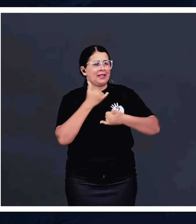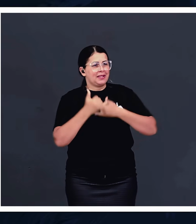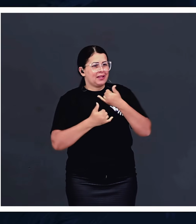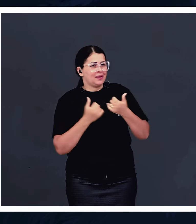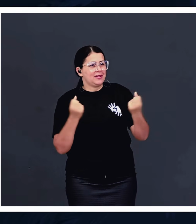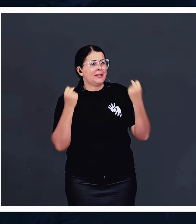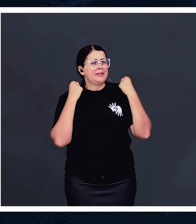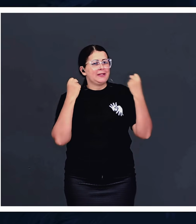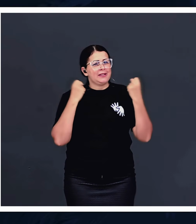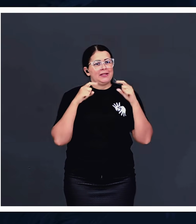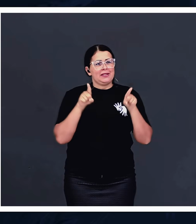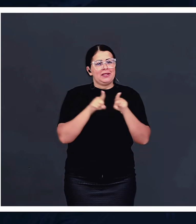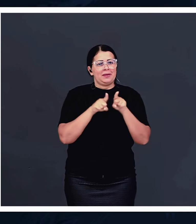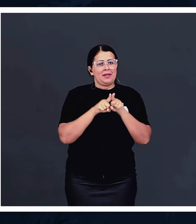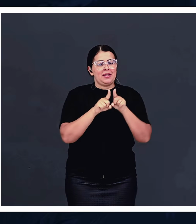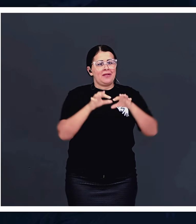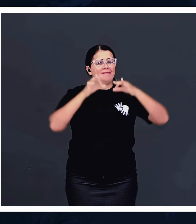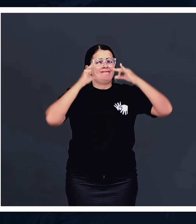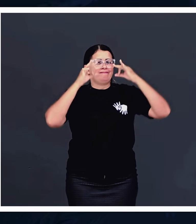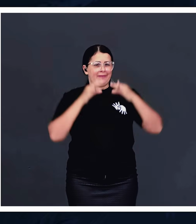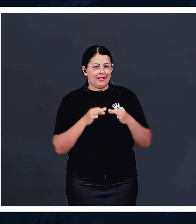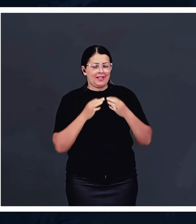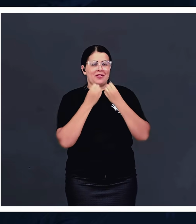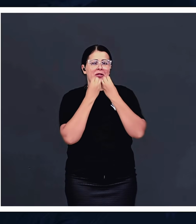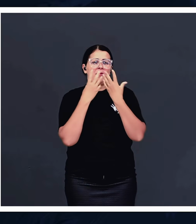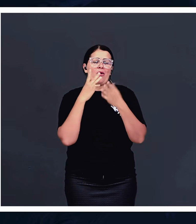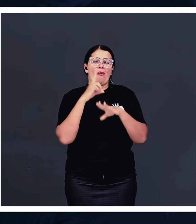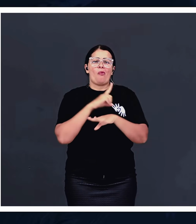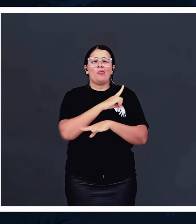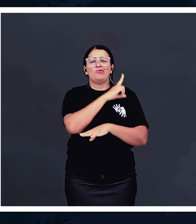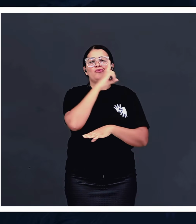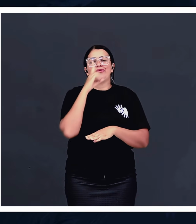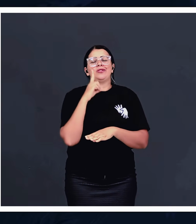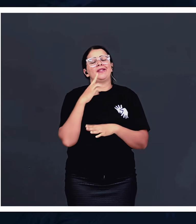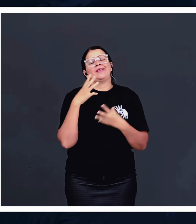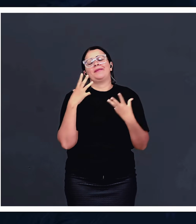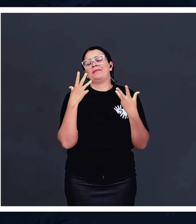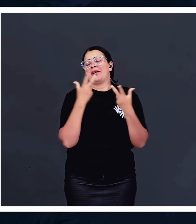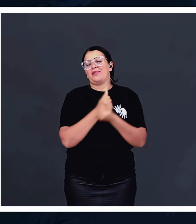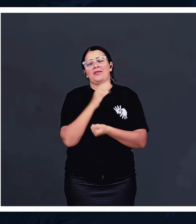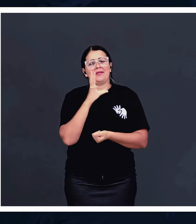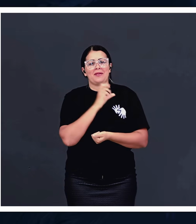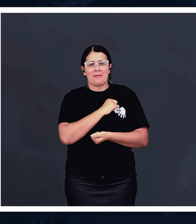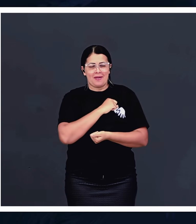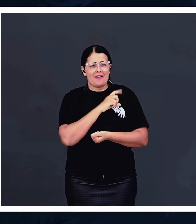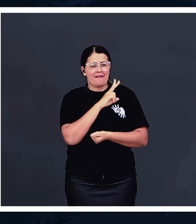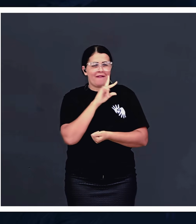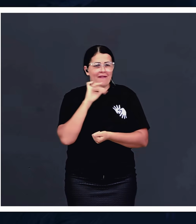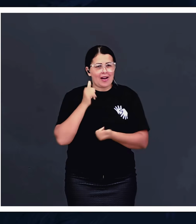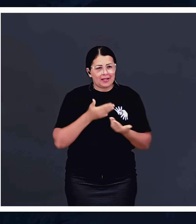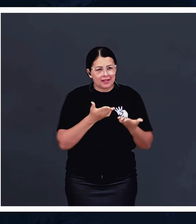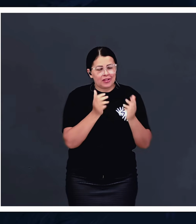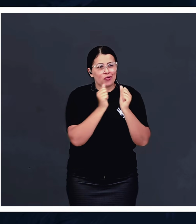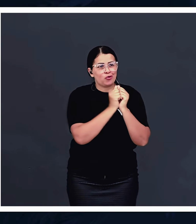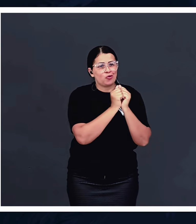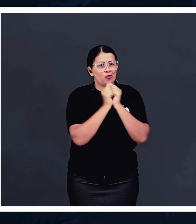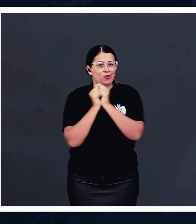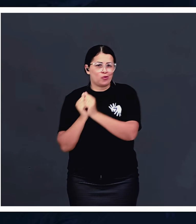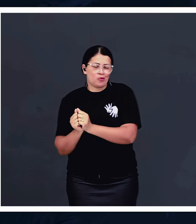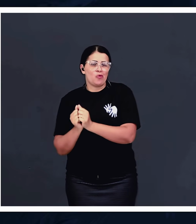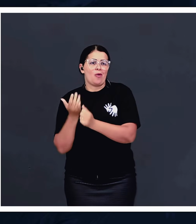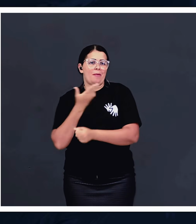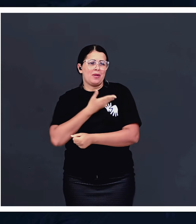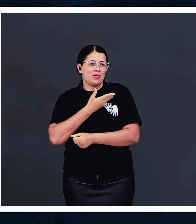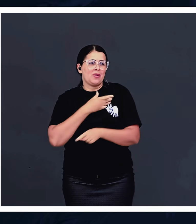se exercitando. Tenho certeza que vai ser um dia que você vai amar. Vá, leve alguém que você ama, convide